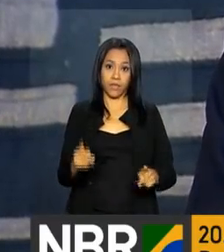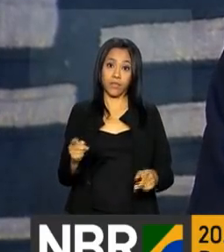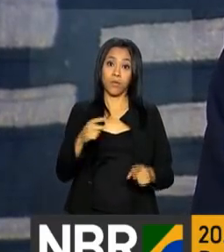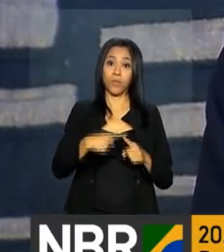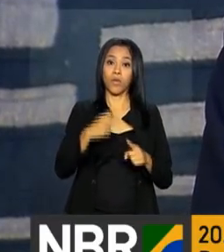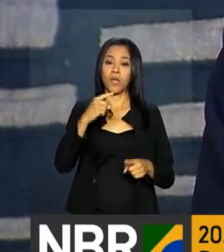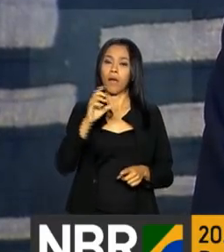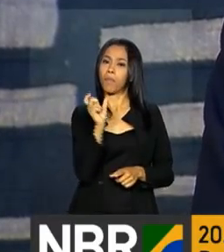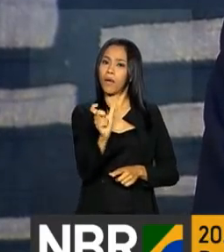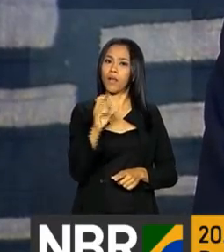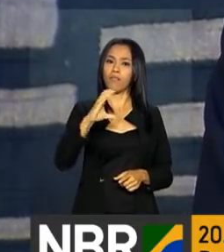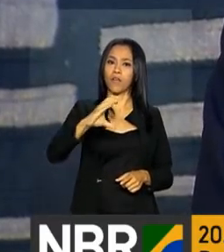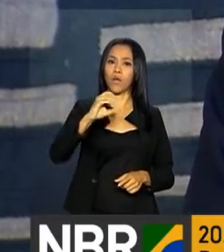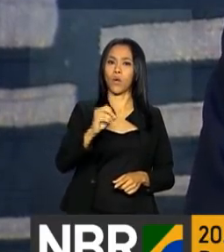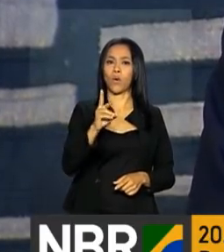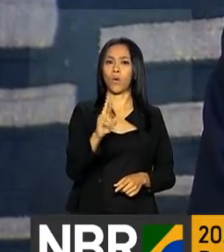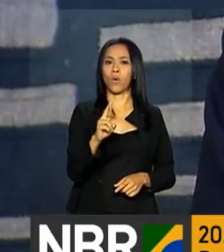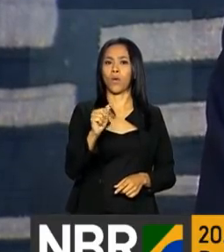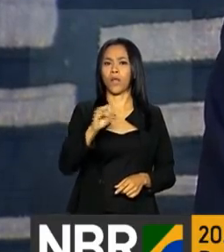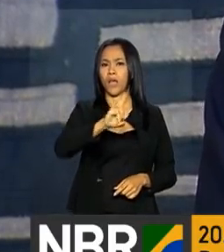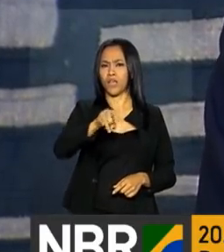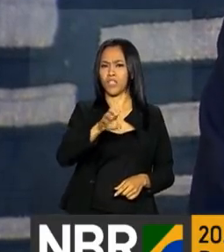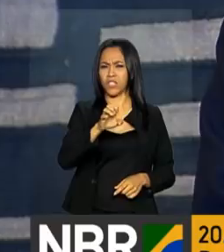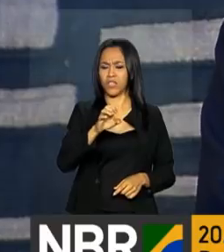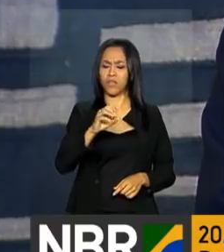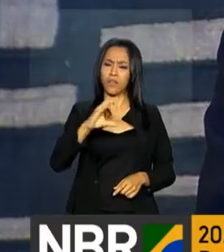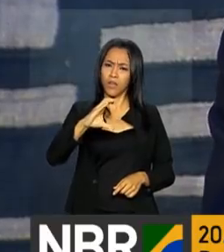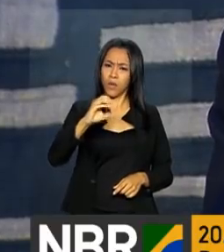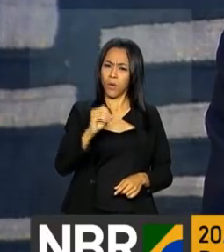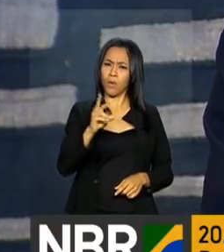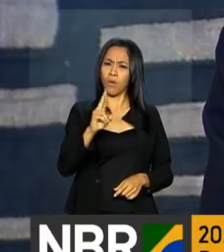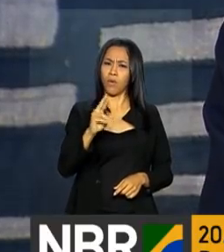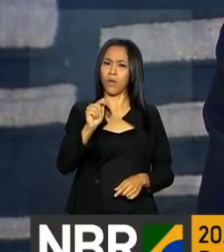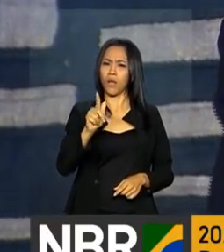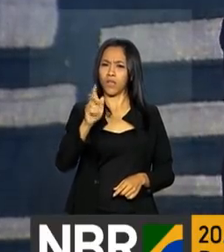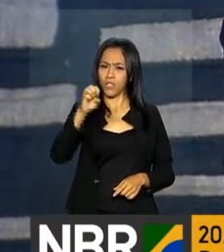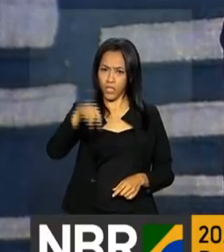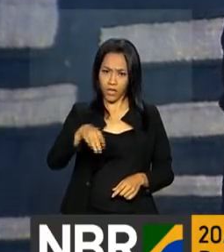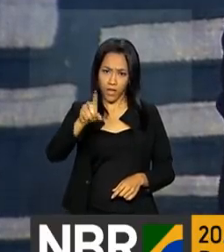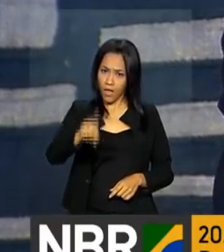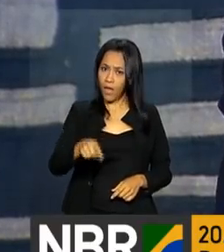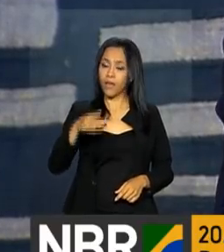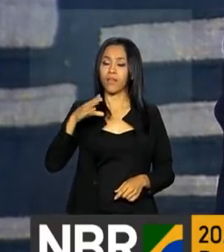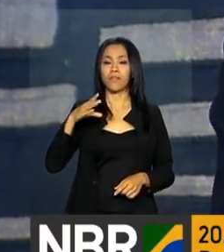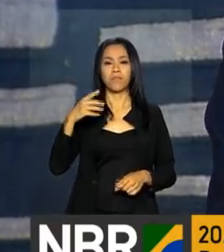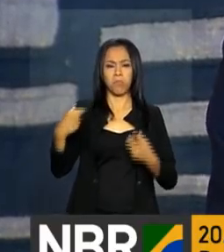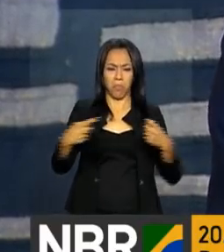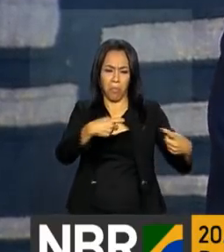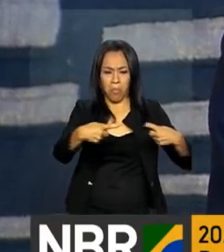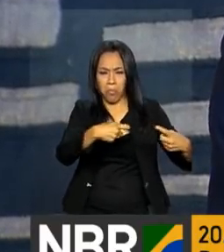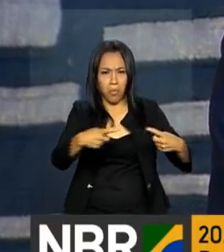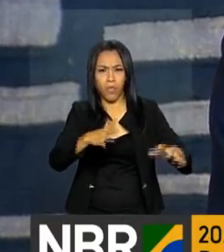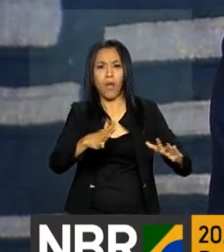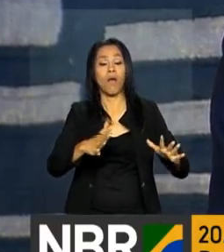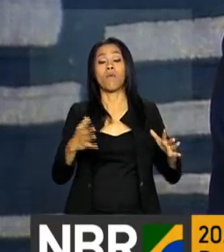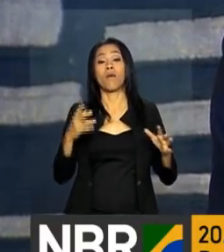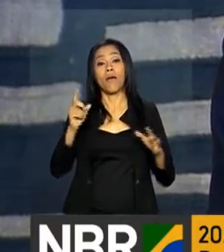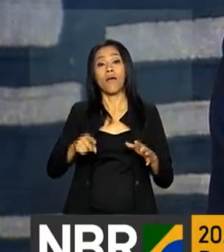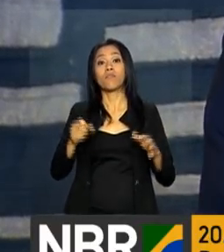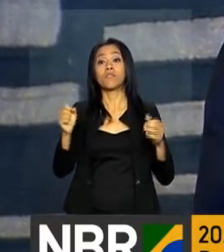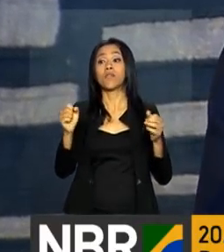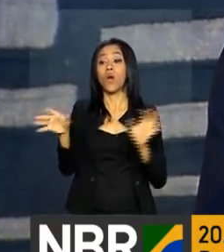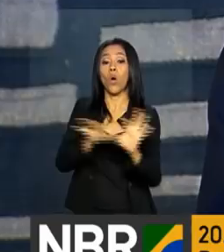ligada à ideia do conflito, da guerra, mas não é. A maior coragem é você harmonizar as relações dentro do